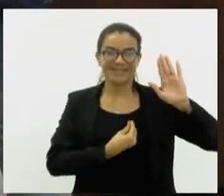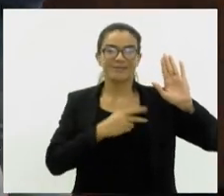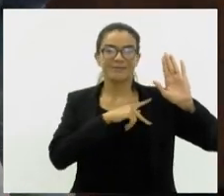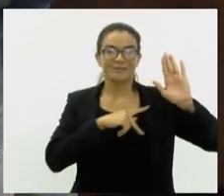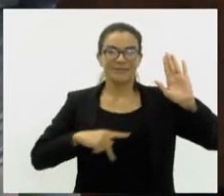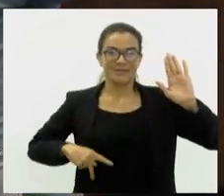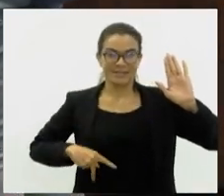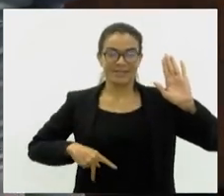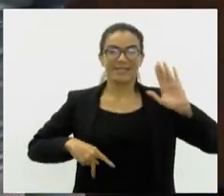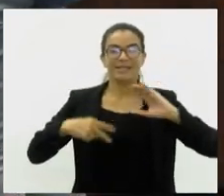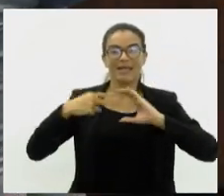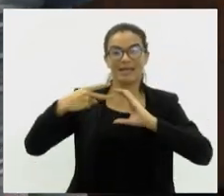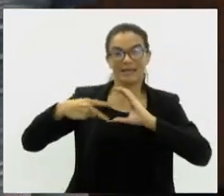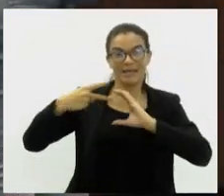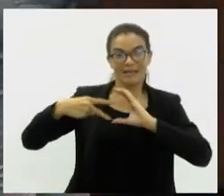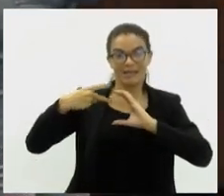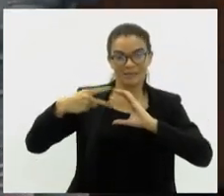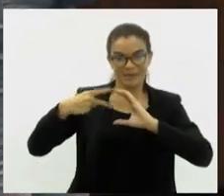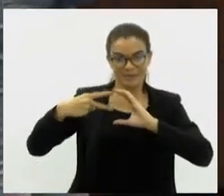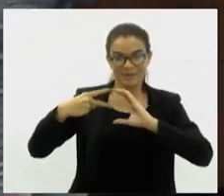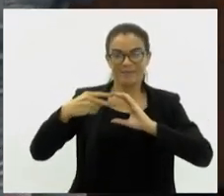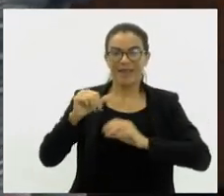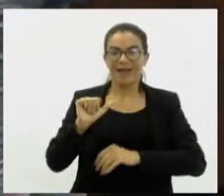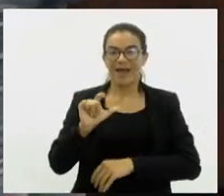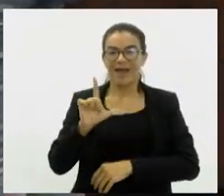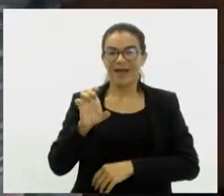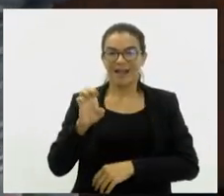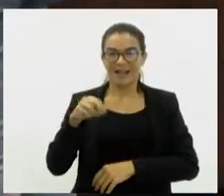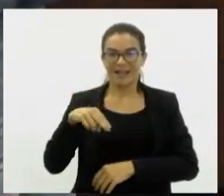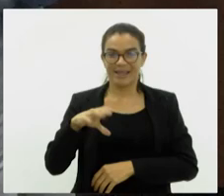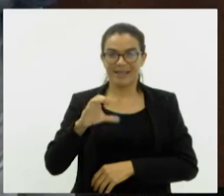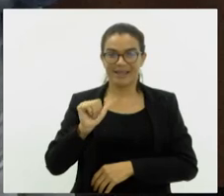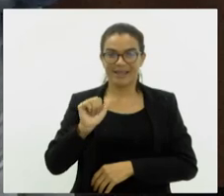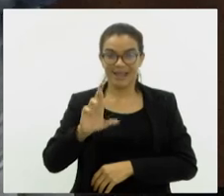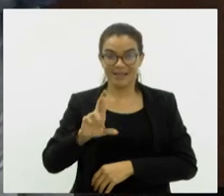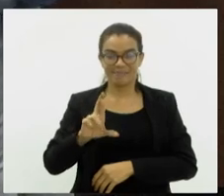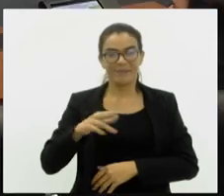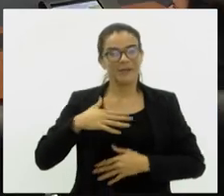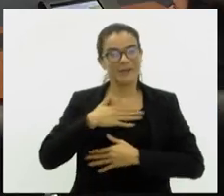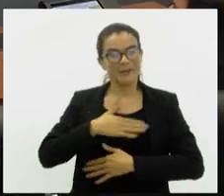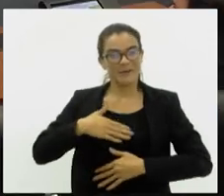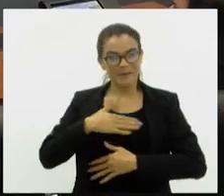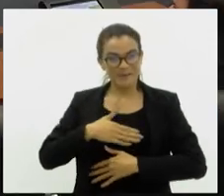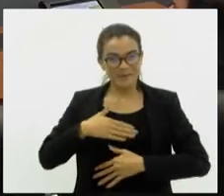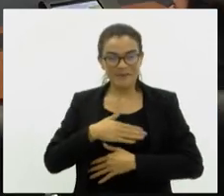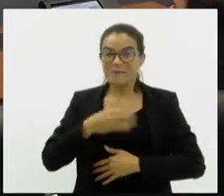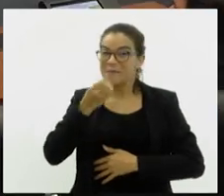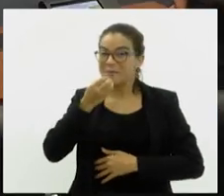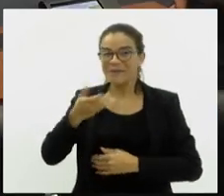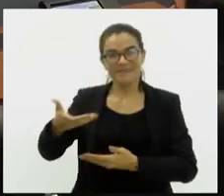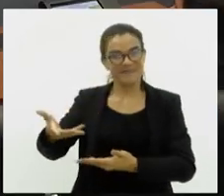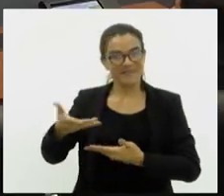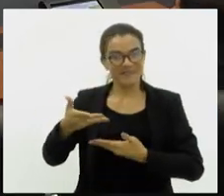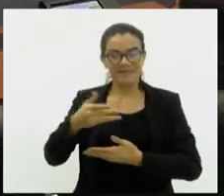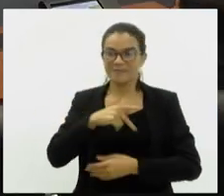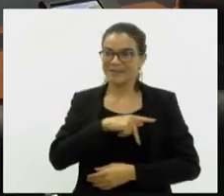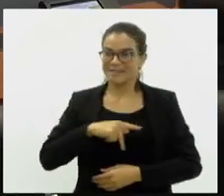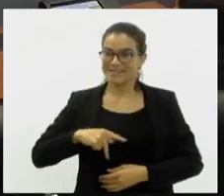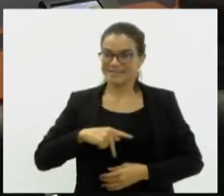Câmara de Cabo Frio, Miguel Alencar, cumprimentá-lo em nome de todos os deputados. Seja bem-vindo, senhor presidente.